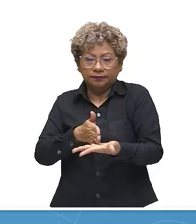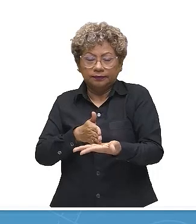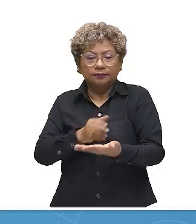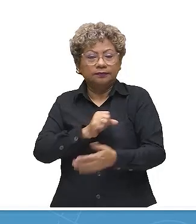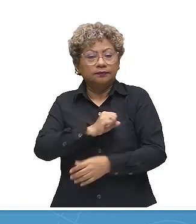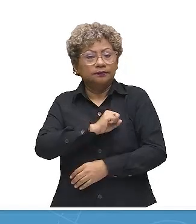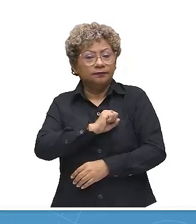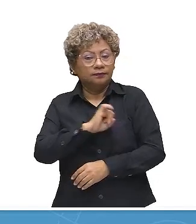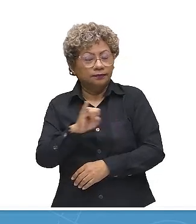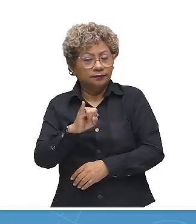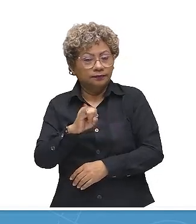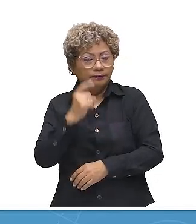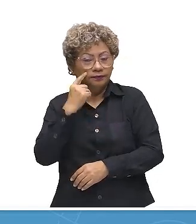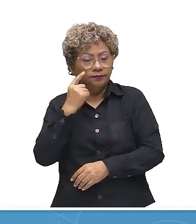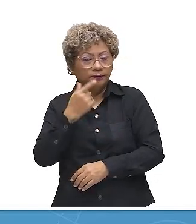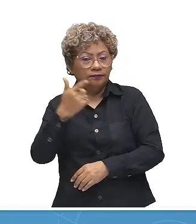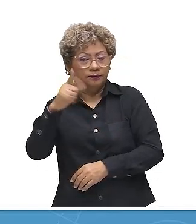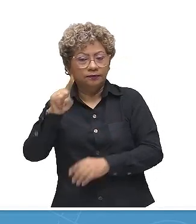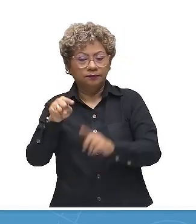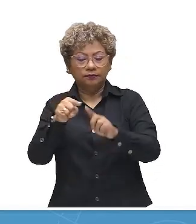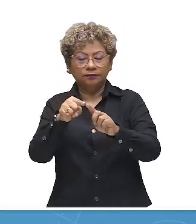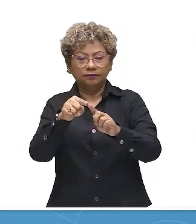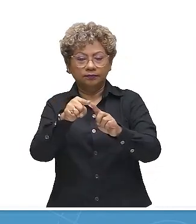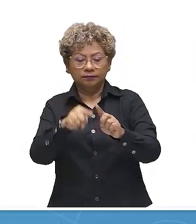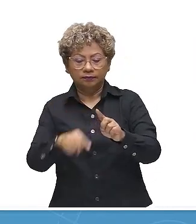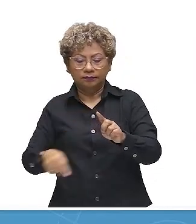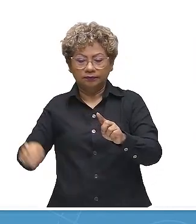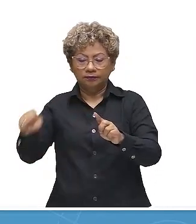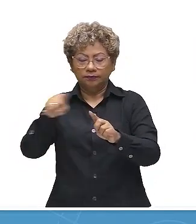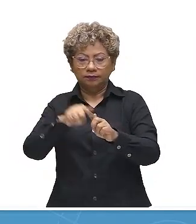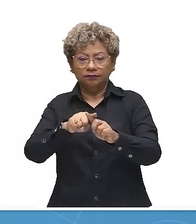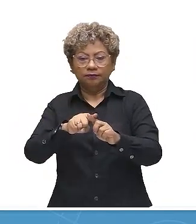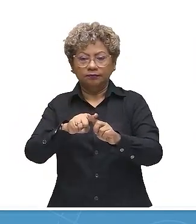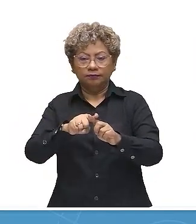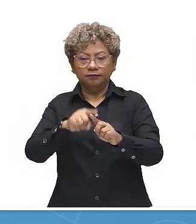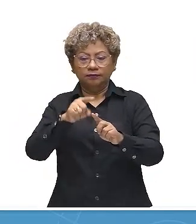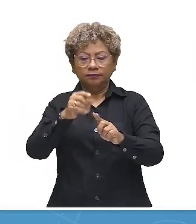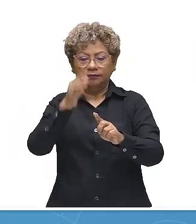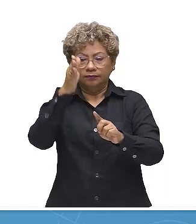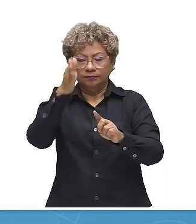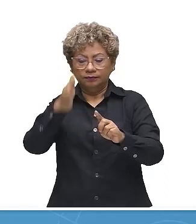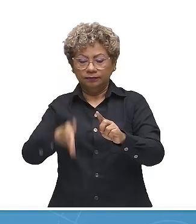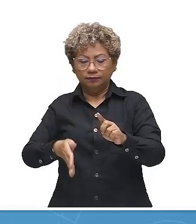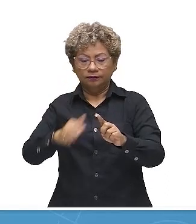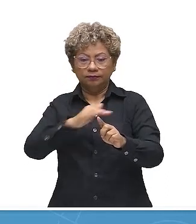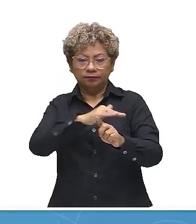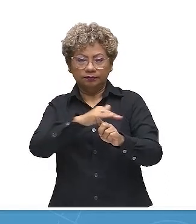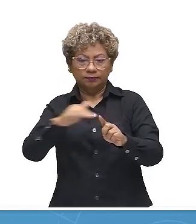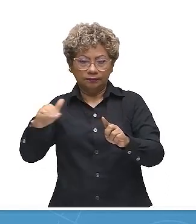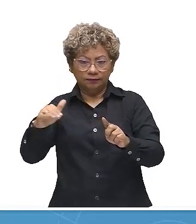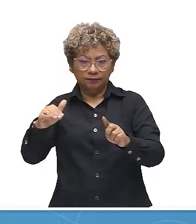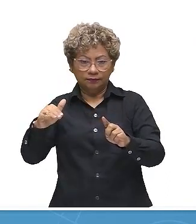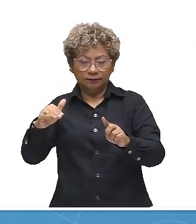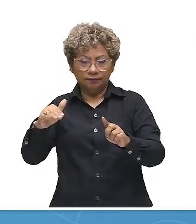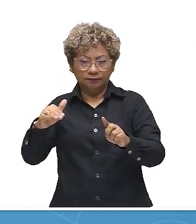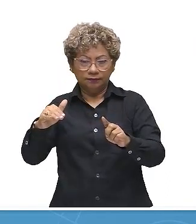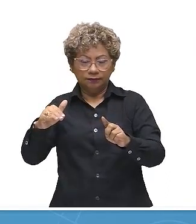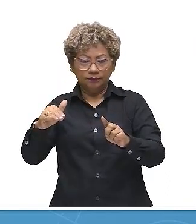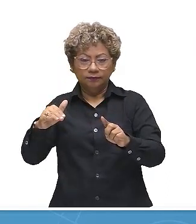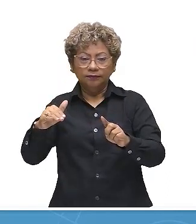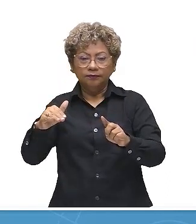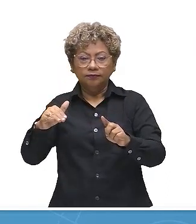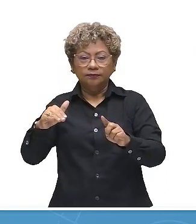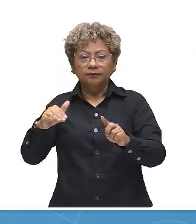eu pegar esse outro círculo e dividir em 4 partes e pintar